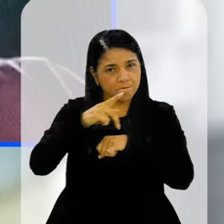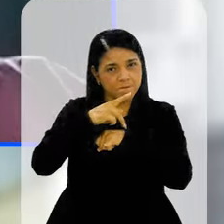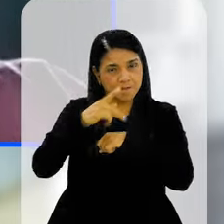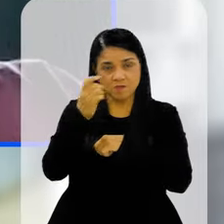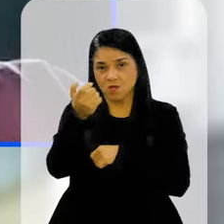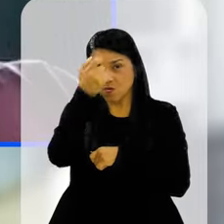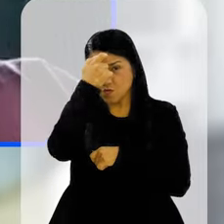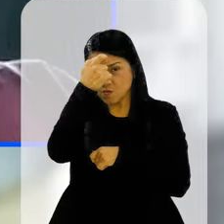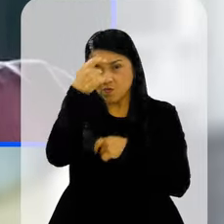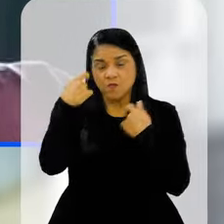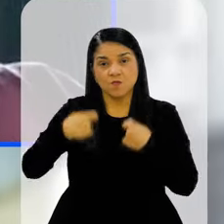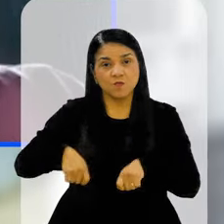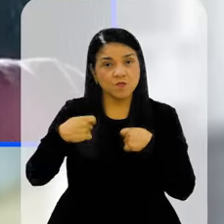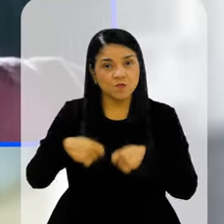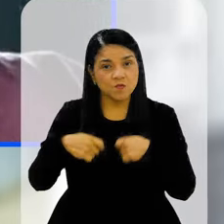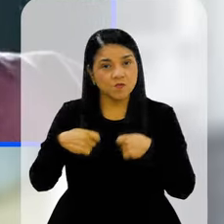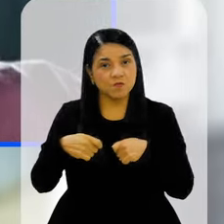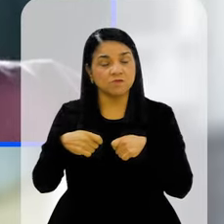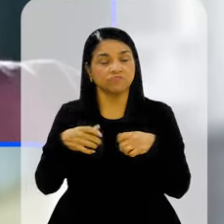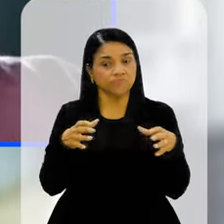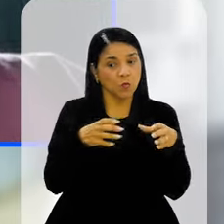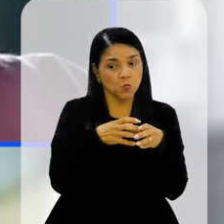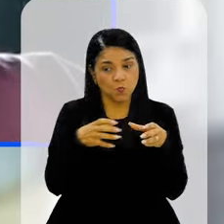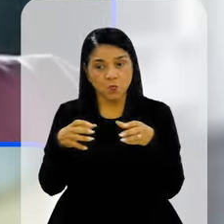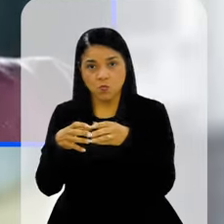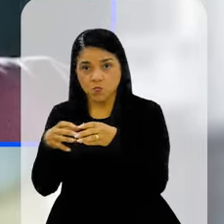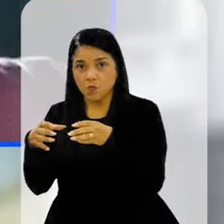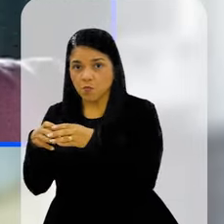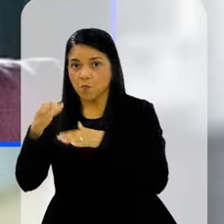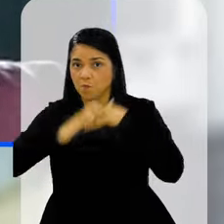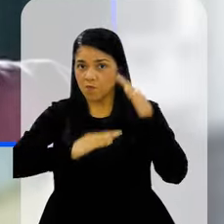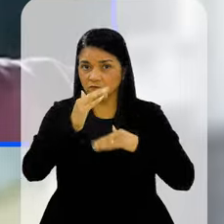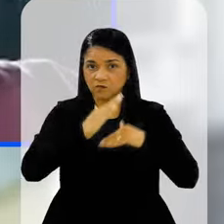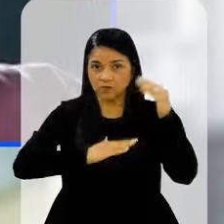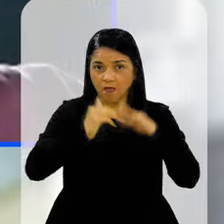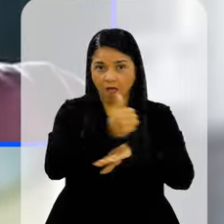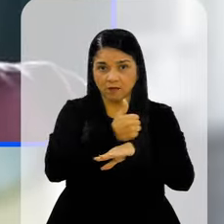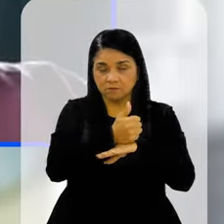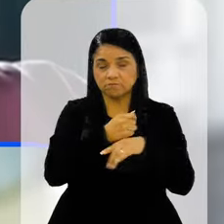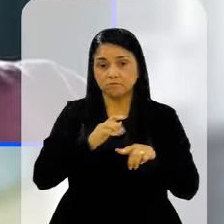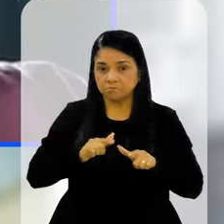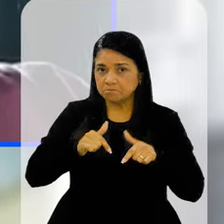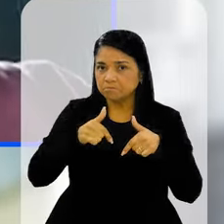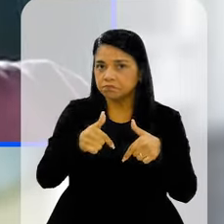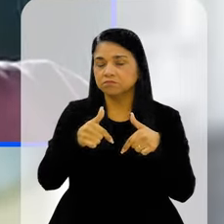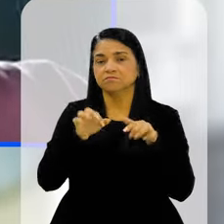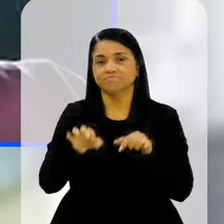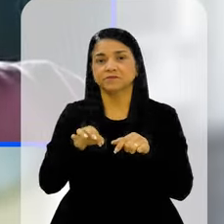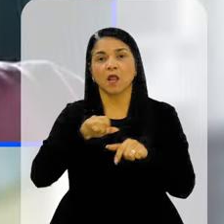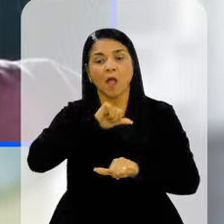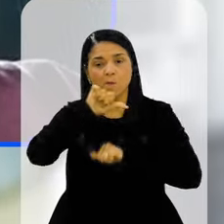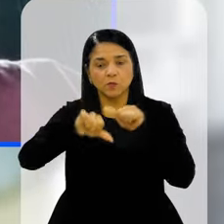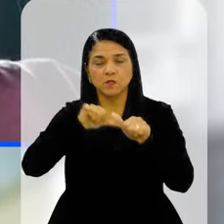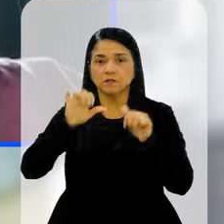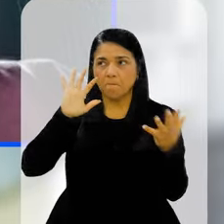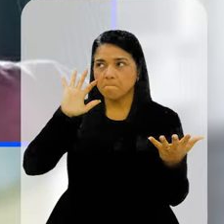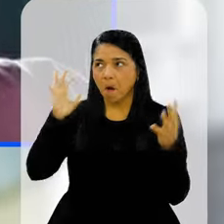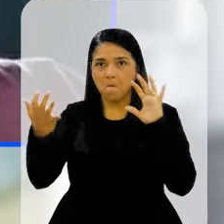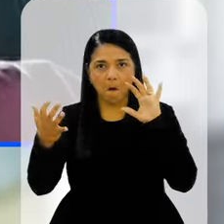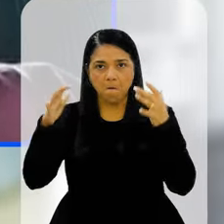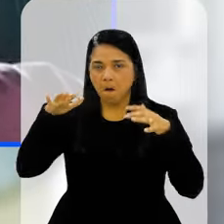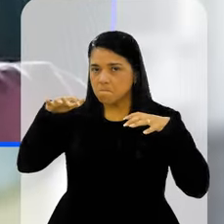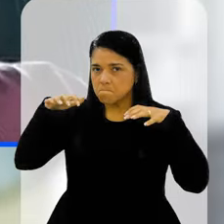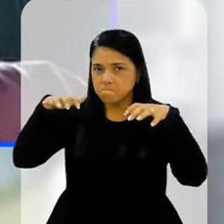Brasil está se conscientizando que é necessário ter uma força-tarefa pronta para esse tipo de coisa, se conscientizar que a